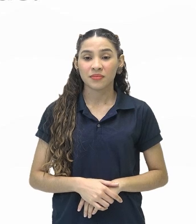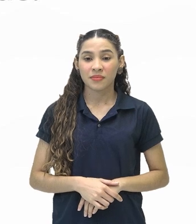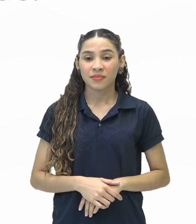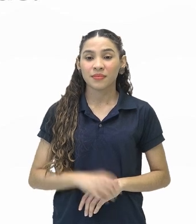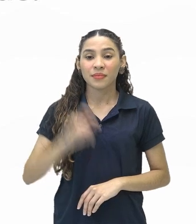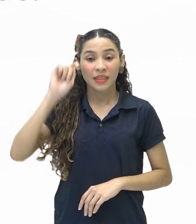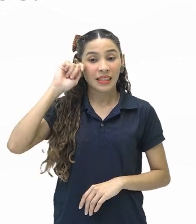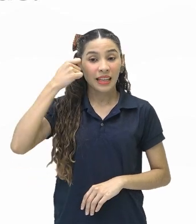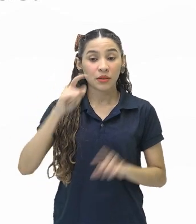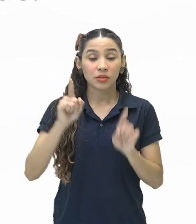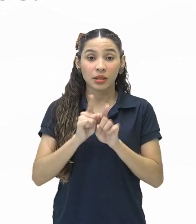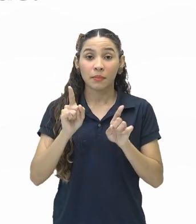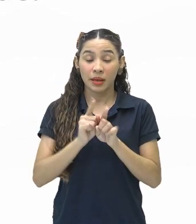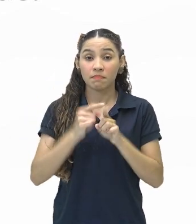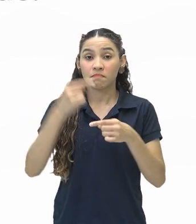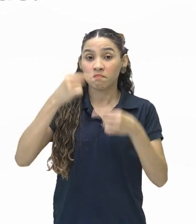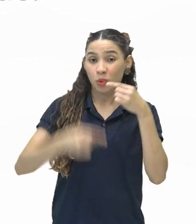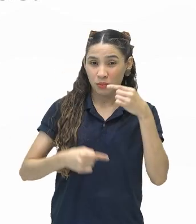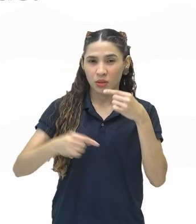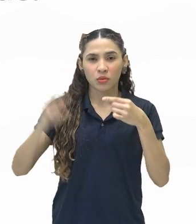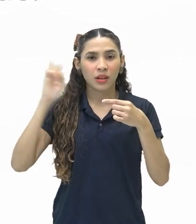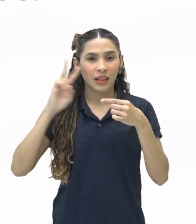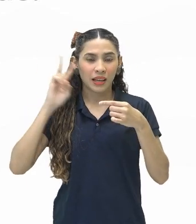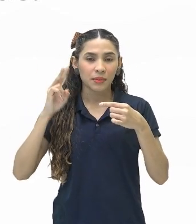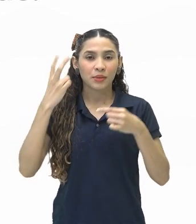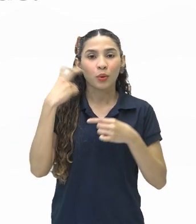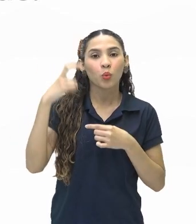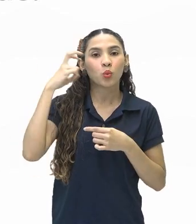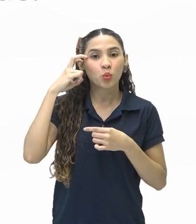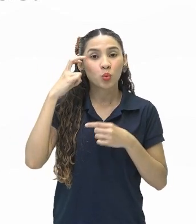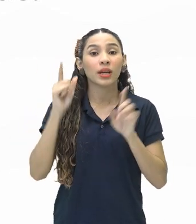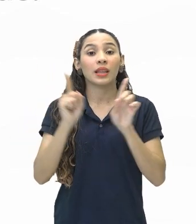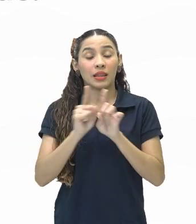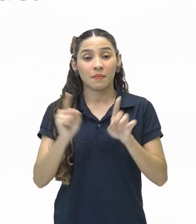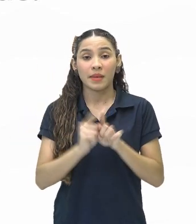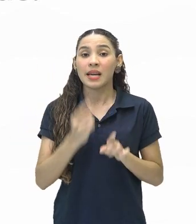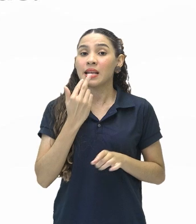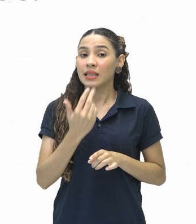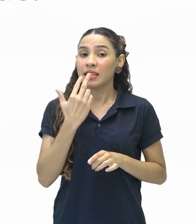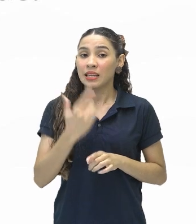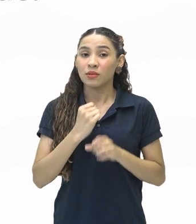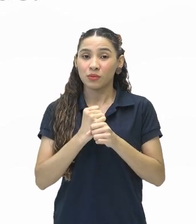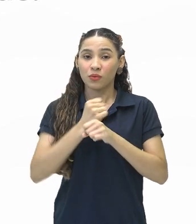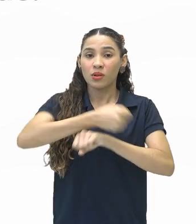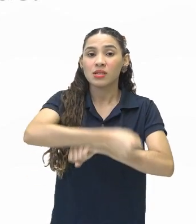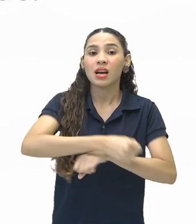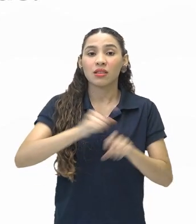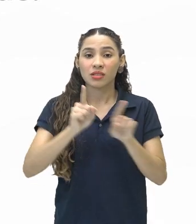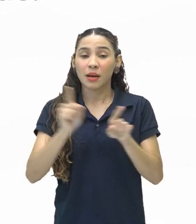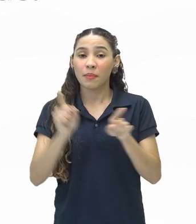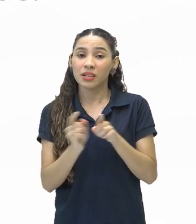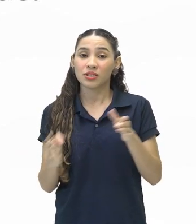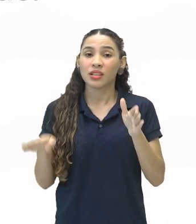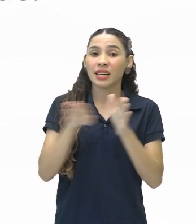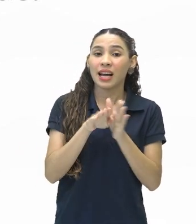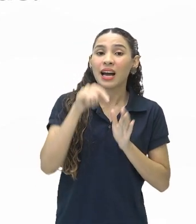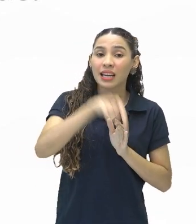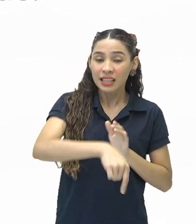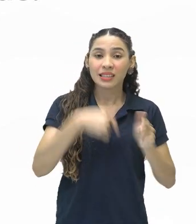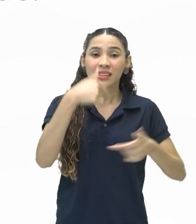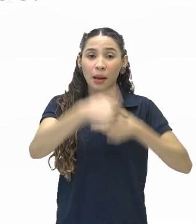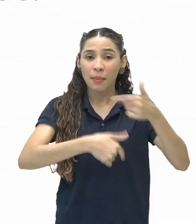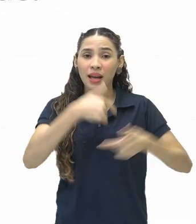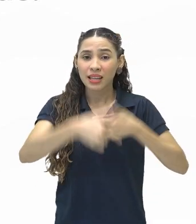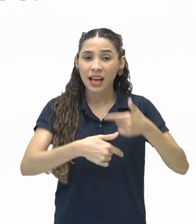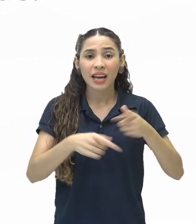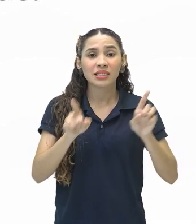Negros, eles foram privados lá de suas culturas e línguas. Foram forçados a vir para cá e a trabalhar em